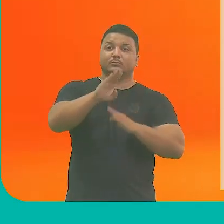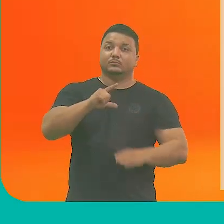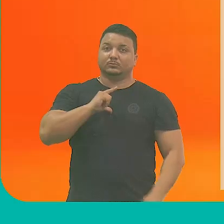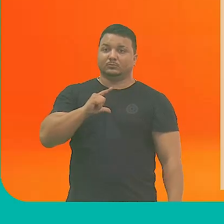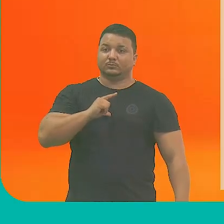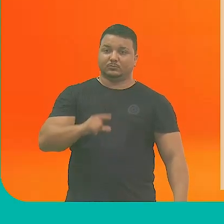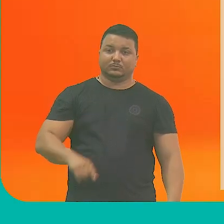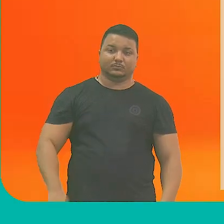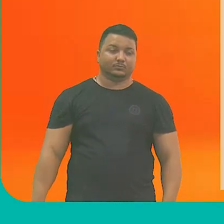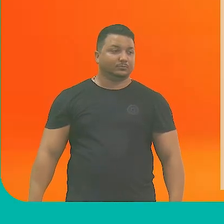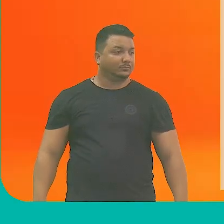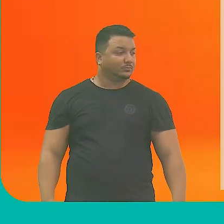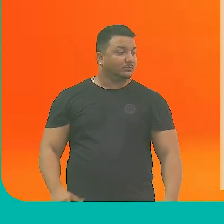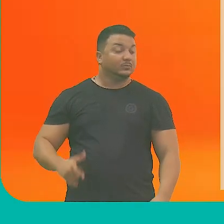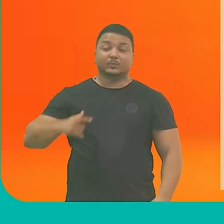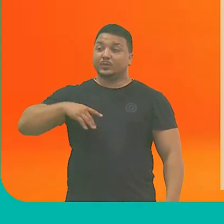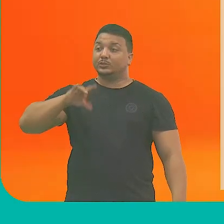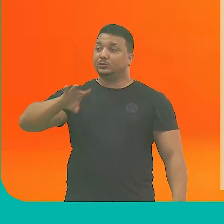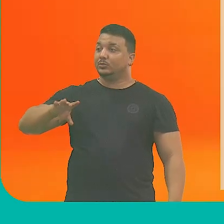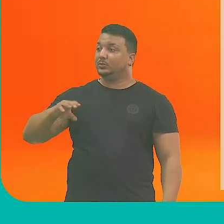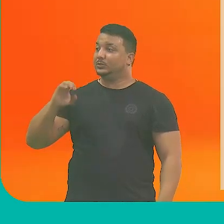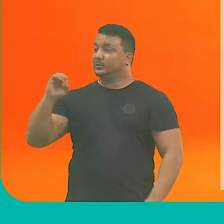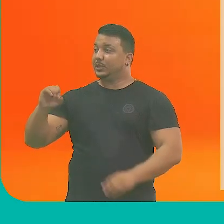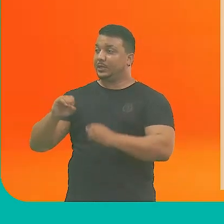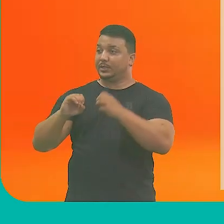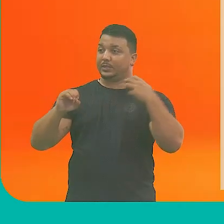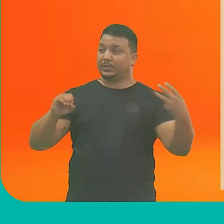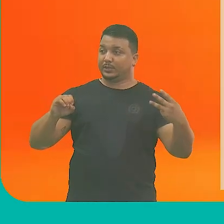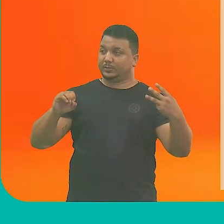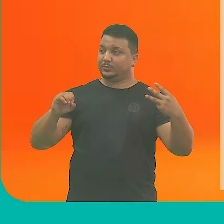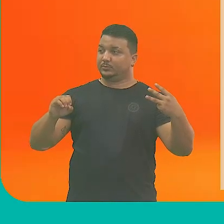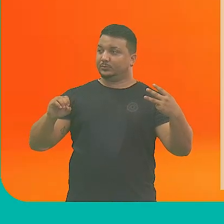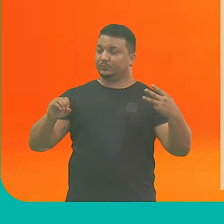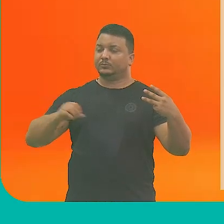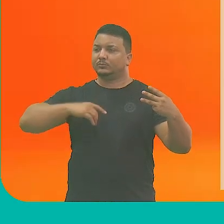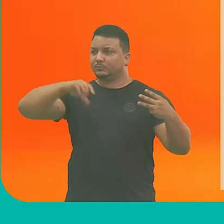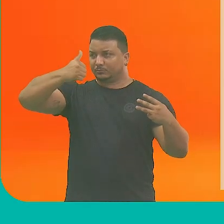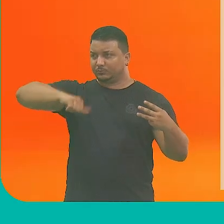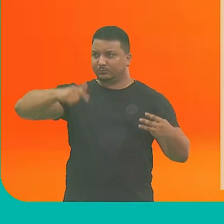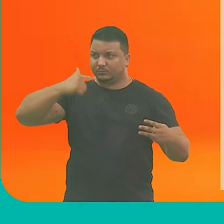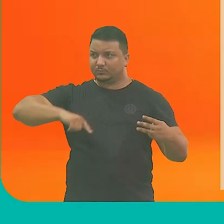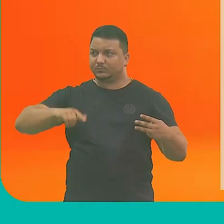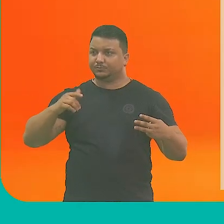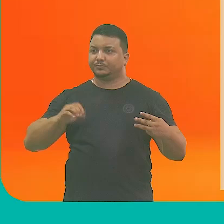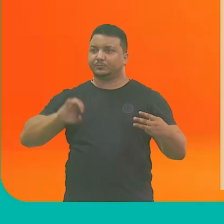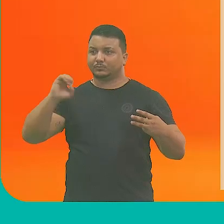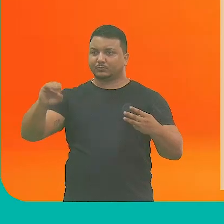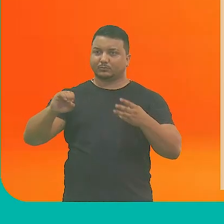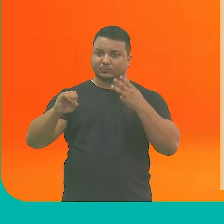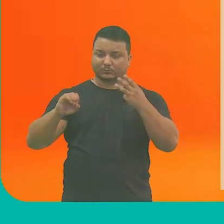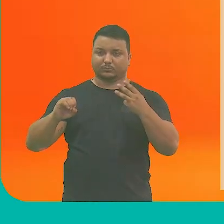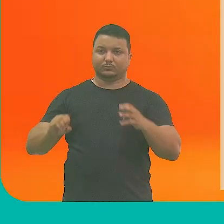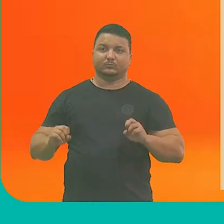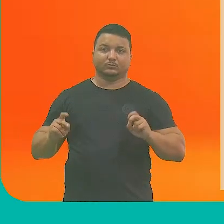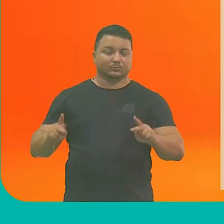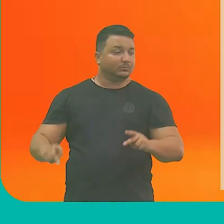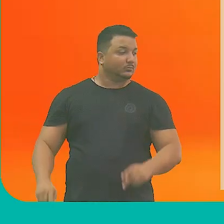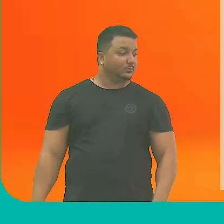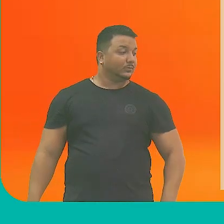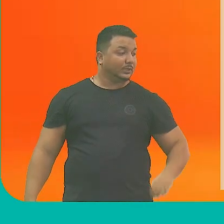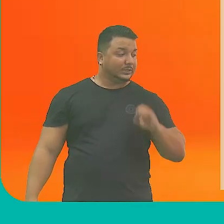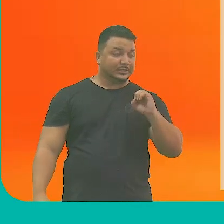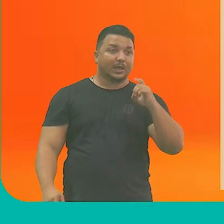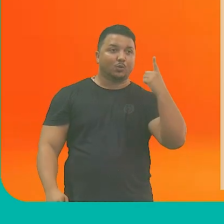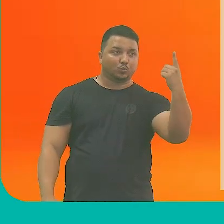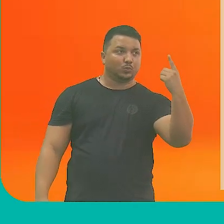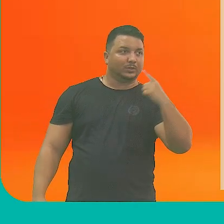constantemente. Eu estou falando só de 0 até 3, do primeiro momento. Vamos analisar momento a momento. Tá? Ó. Porque de 0 a